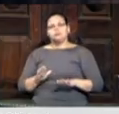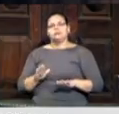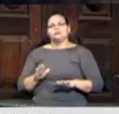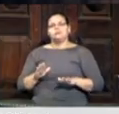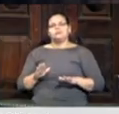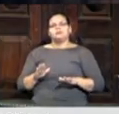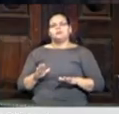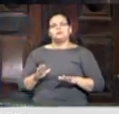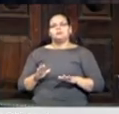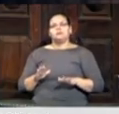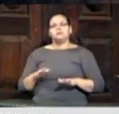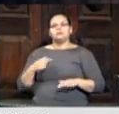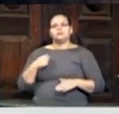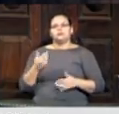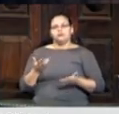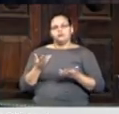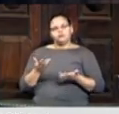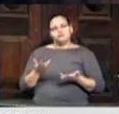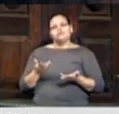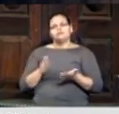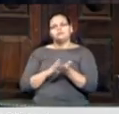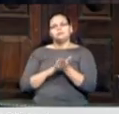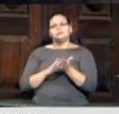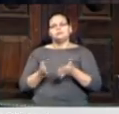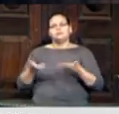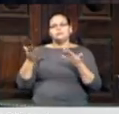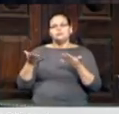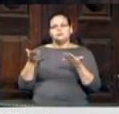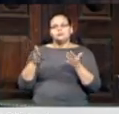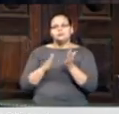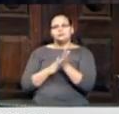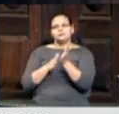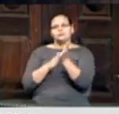quero enaltecer